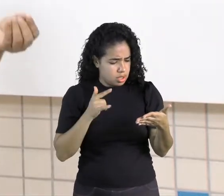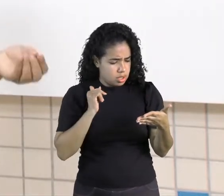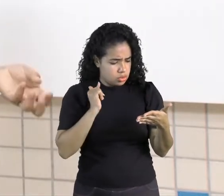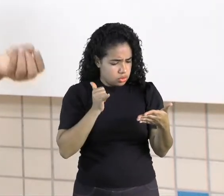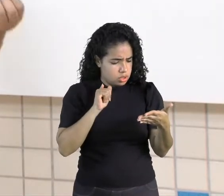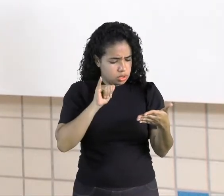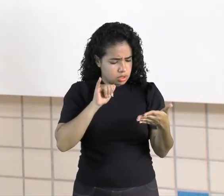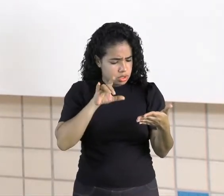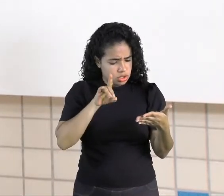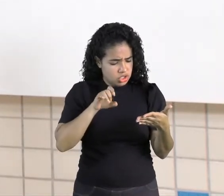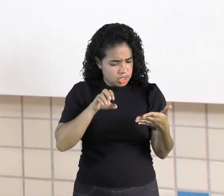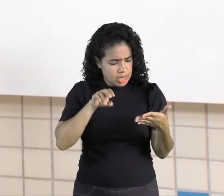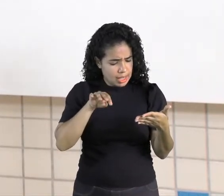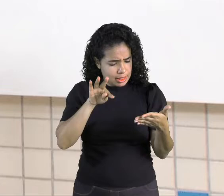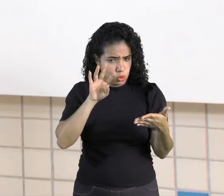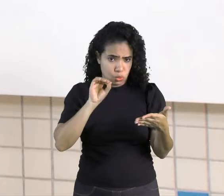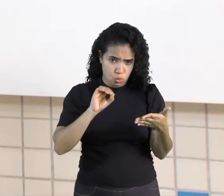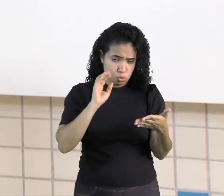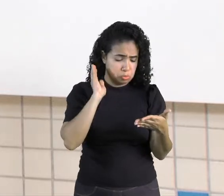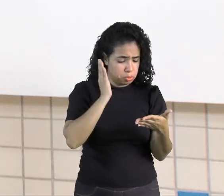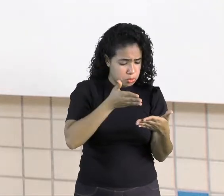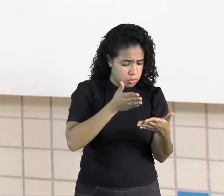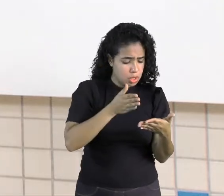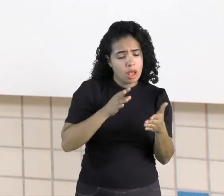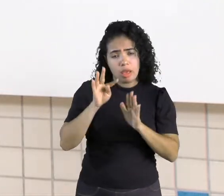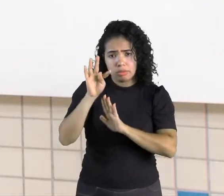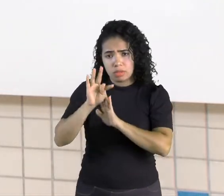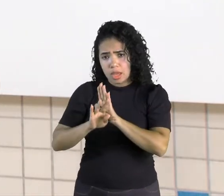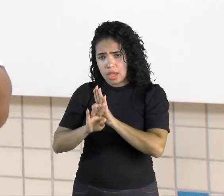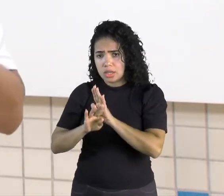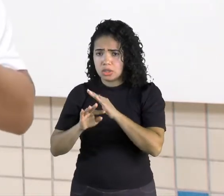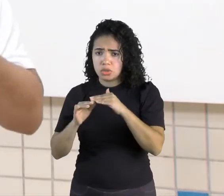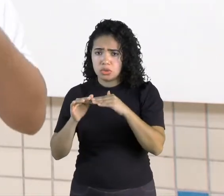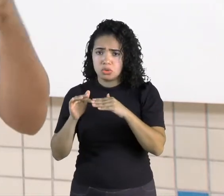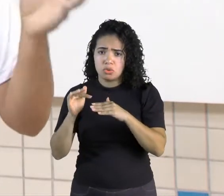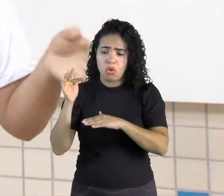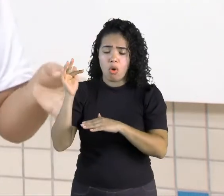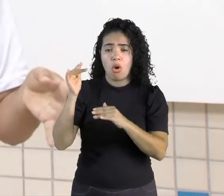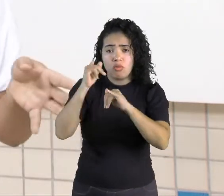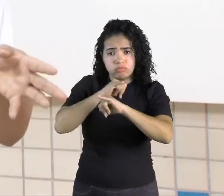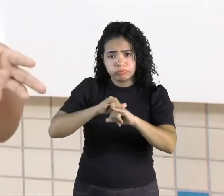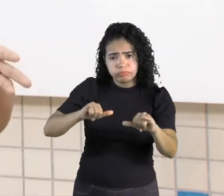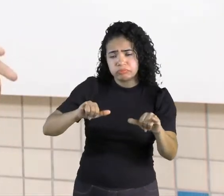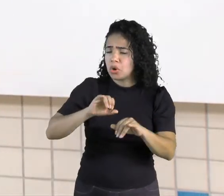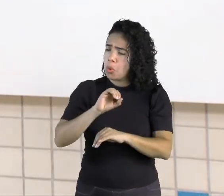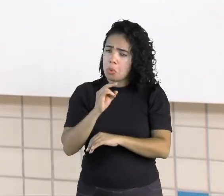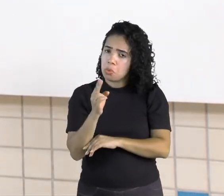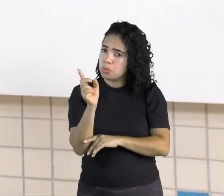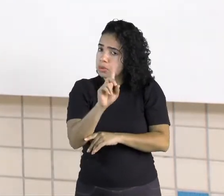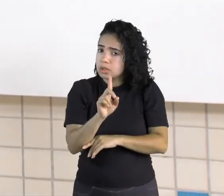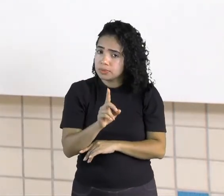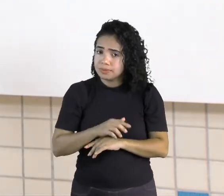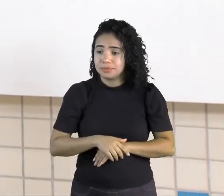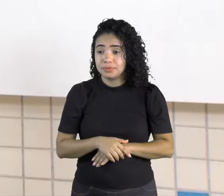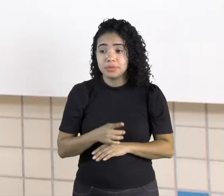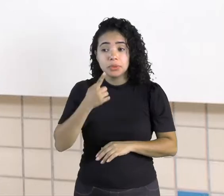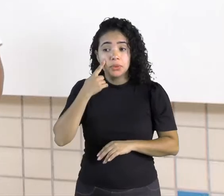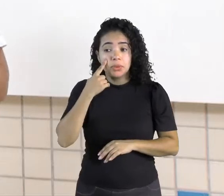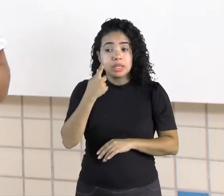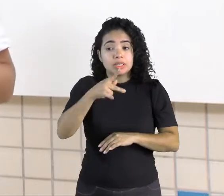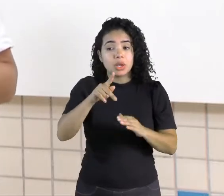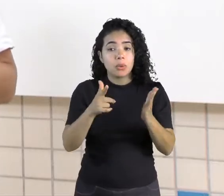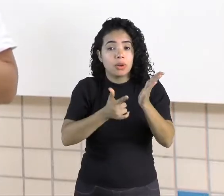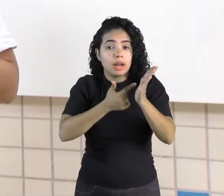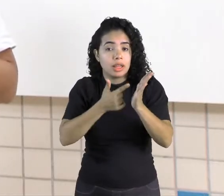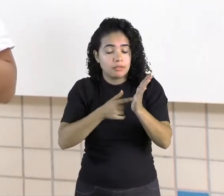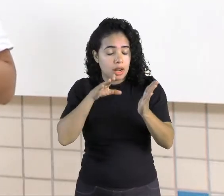discurso direto e indireto, sobre texto informativo ou não, né? Pega o seu livro de